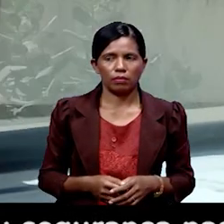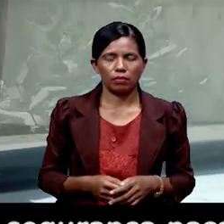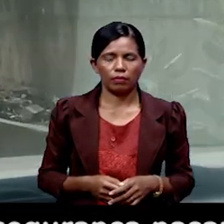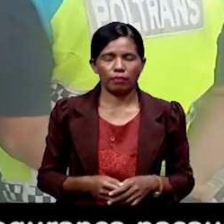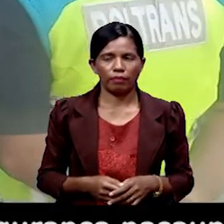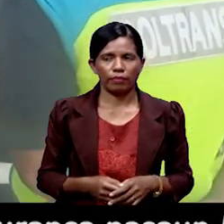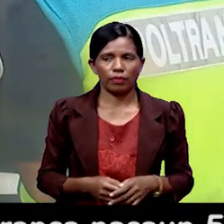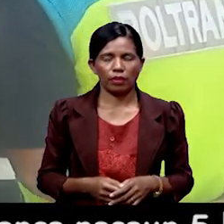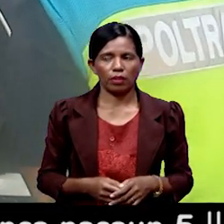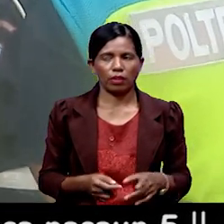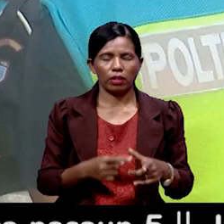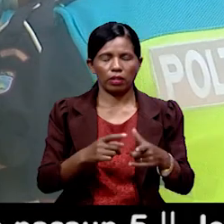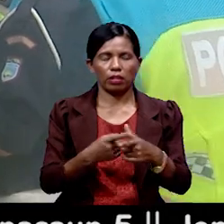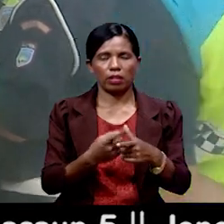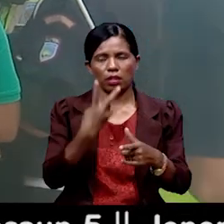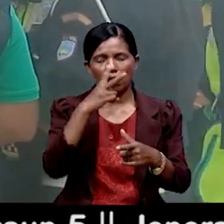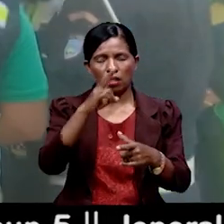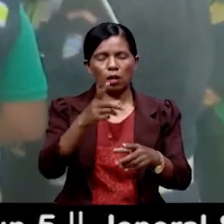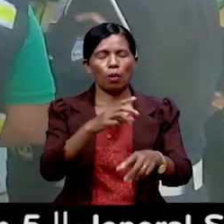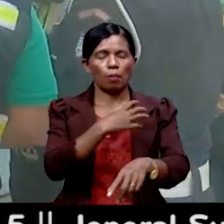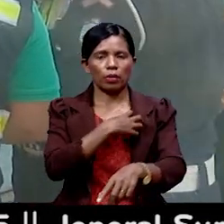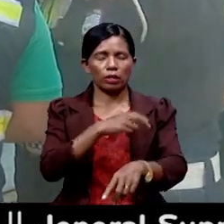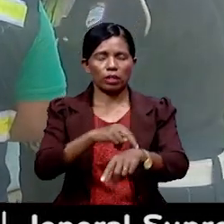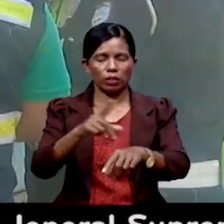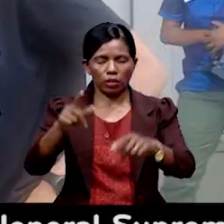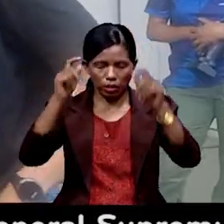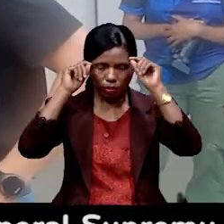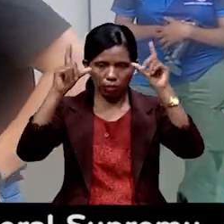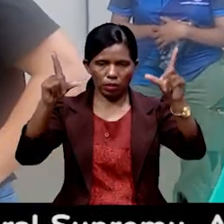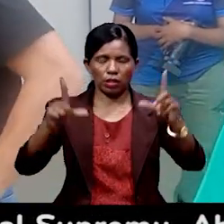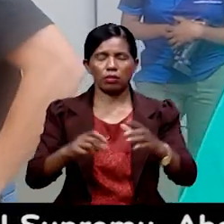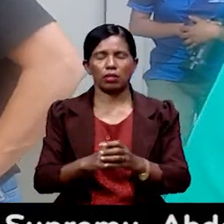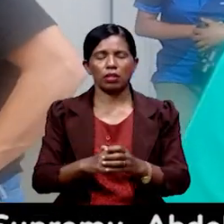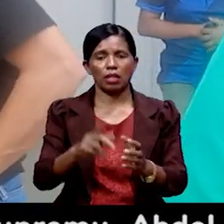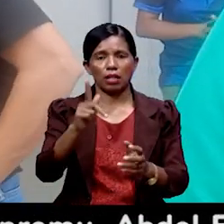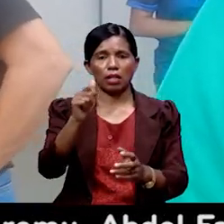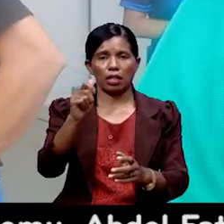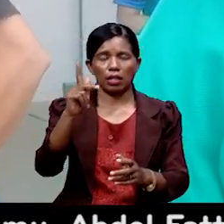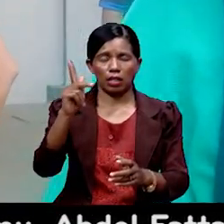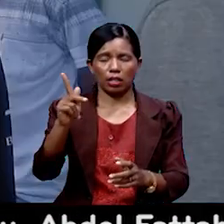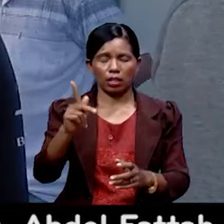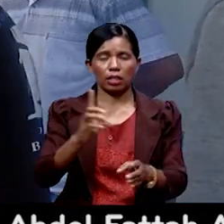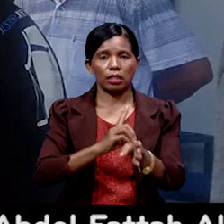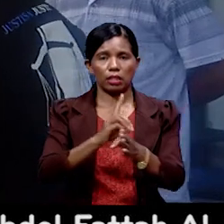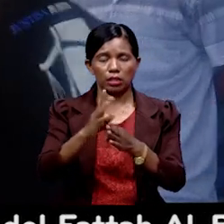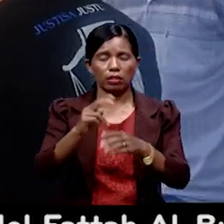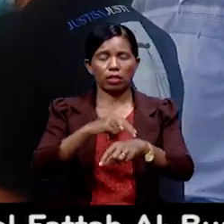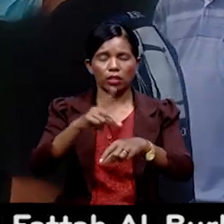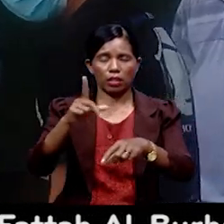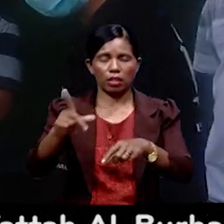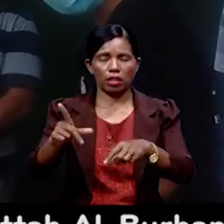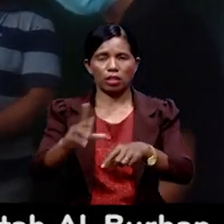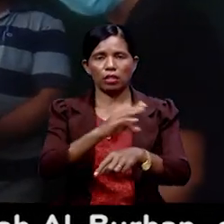Antes ne equipa fiscalização conjunta usi Polícia Nacional Timor-Leste, Comissão Anticorrupção, Direção Nacional Transporte Terrestre, no